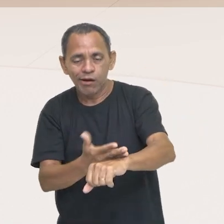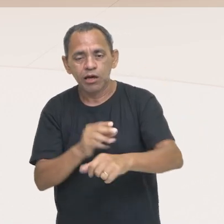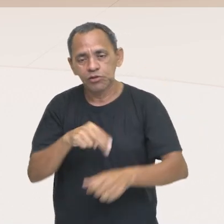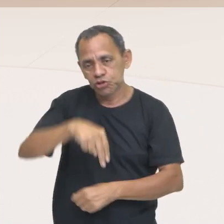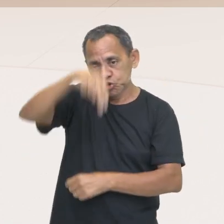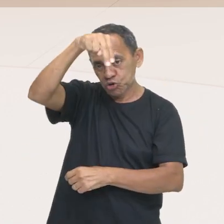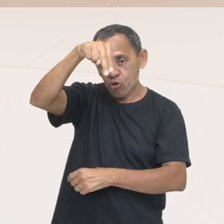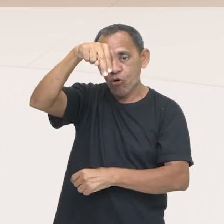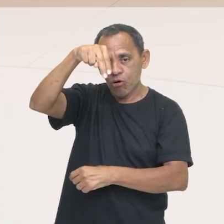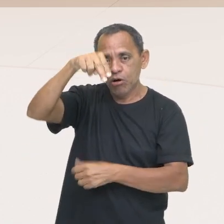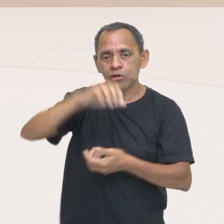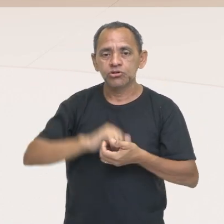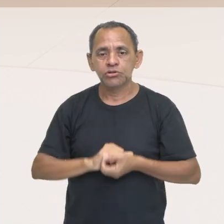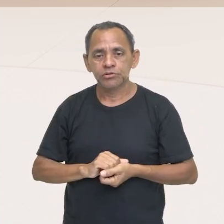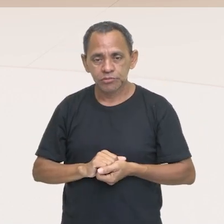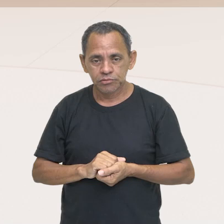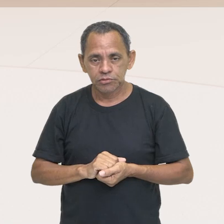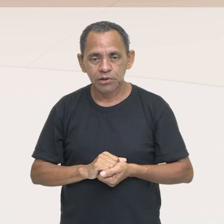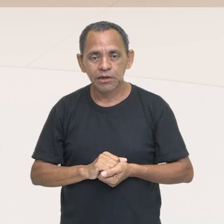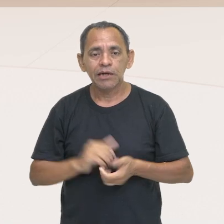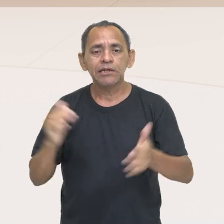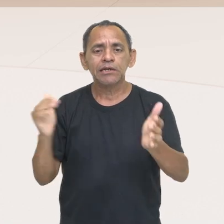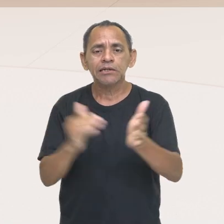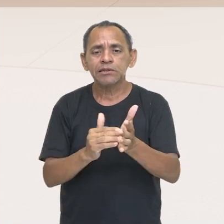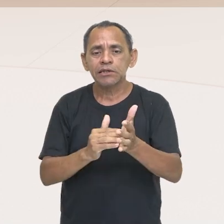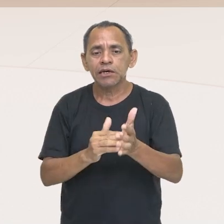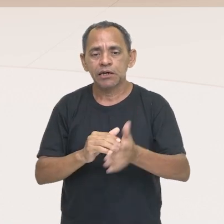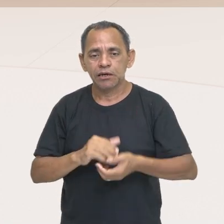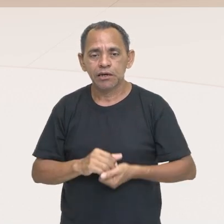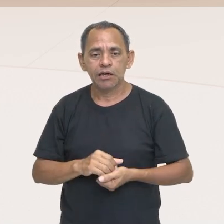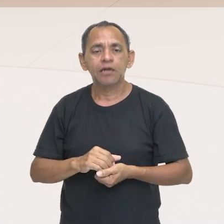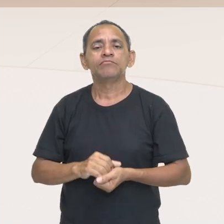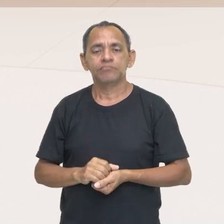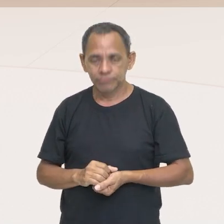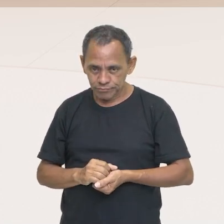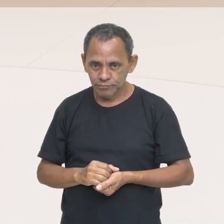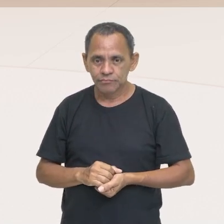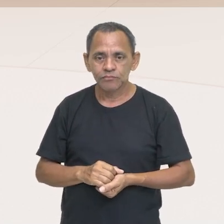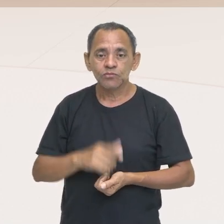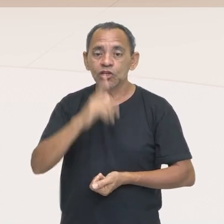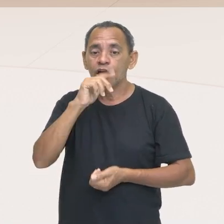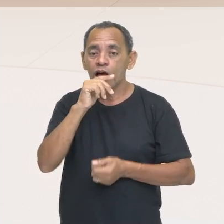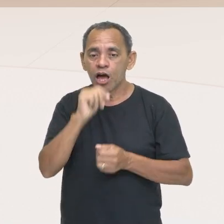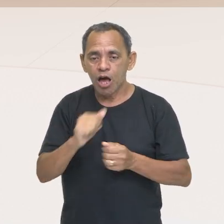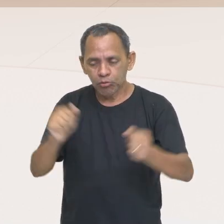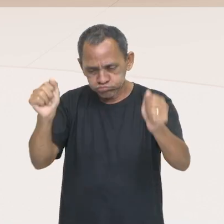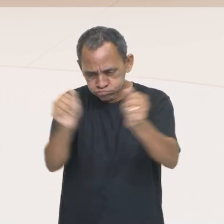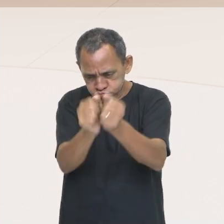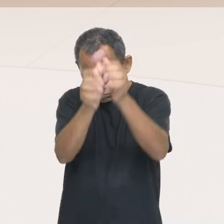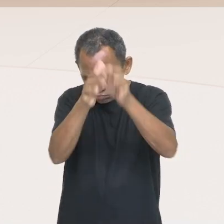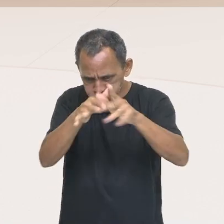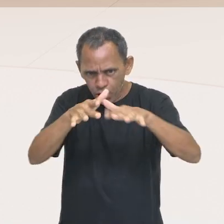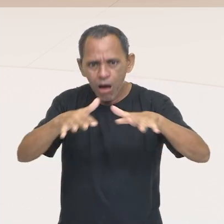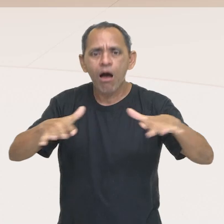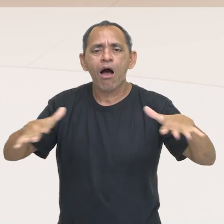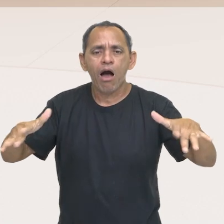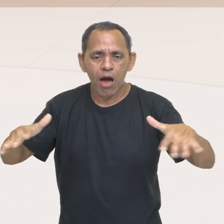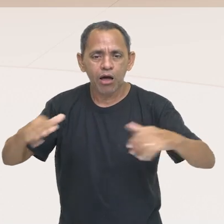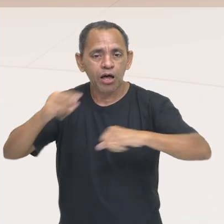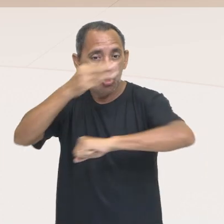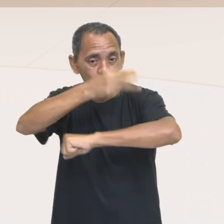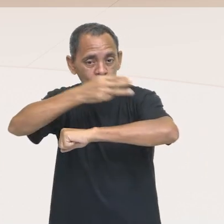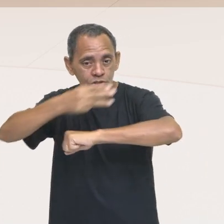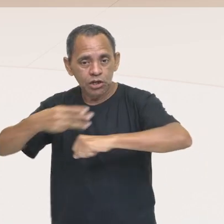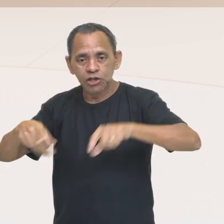norte e até o encontro, que ia até o encontro do mar com o mar Mediterrâneo, tá bom? Então nós percebemos aqui que